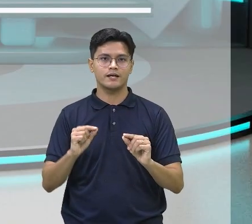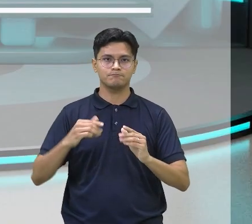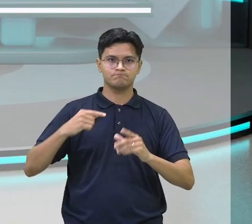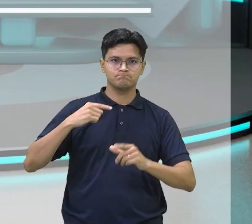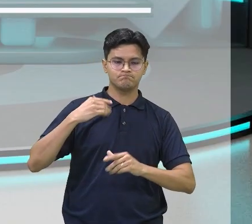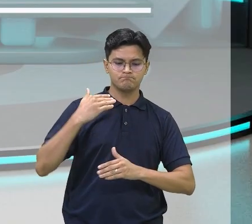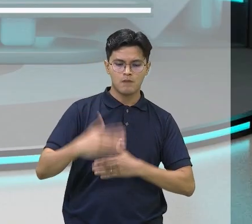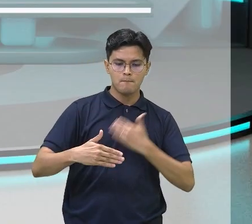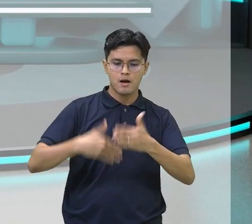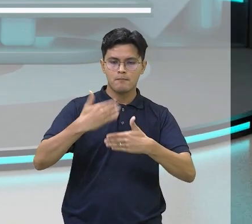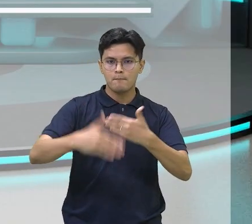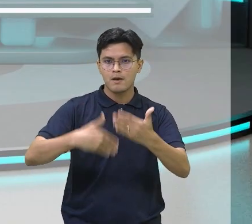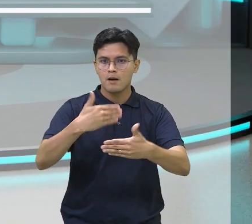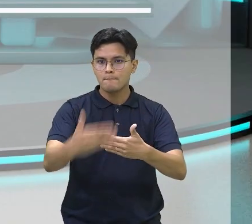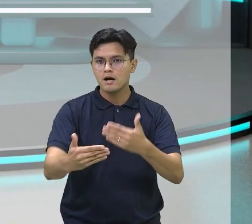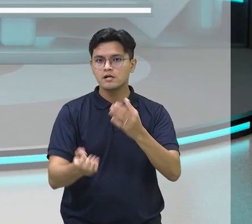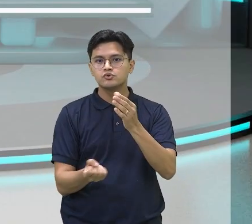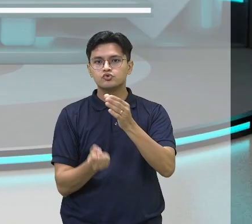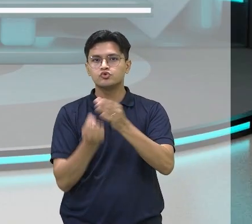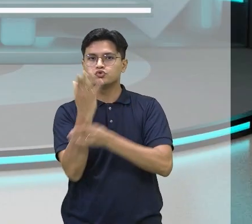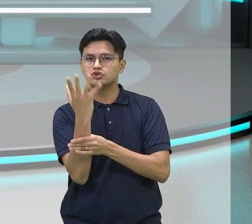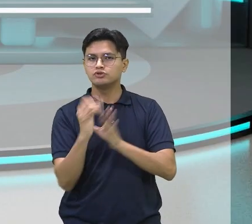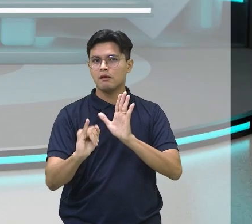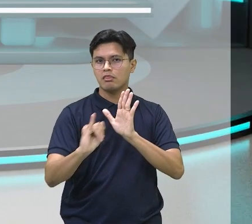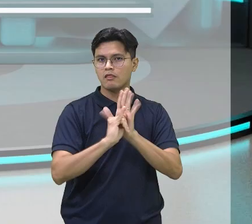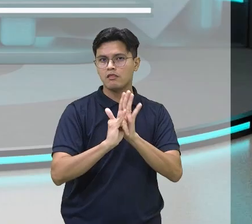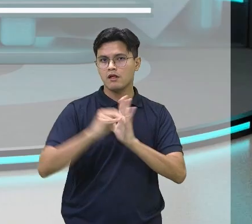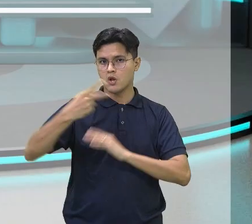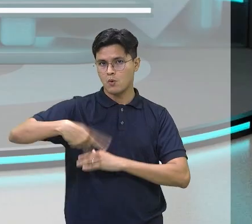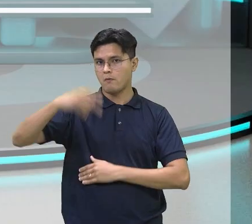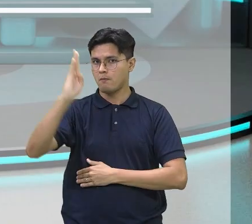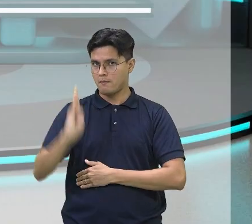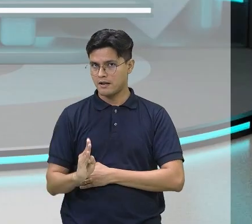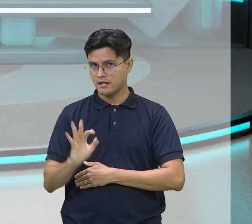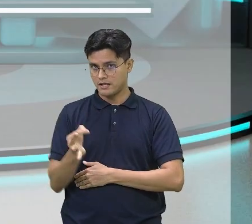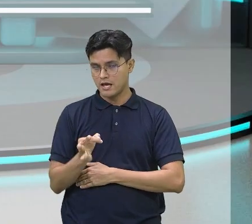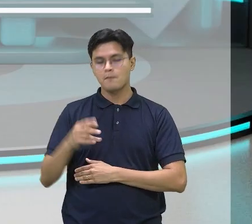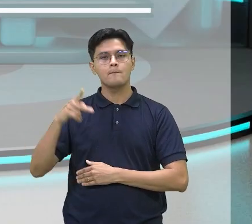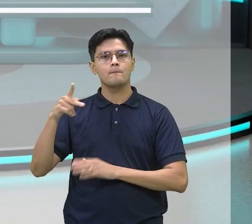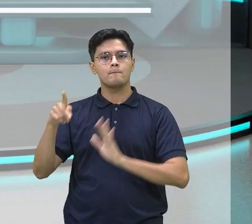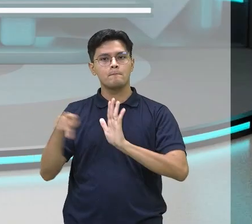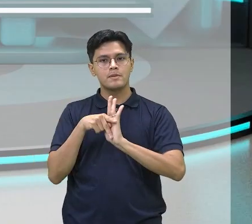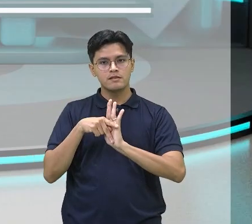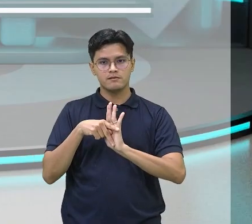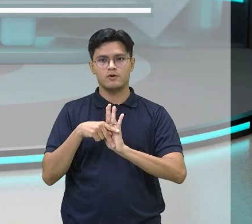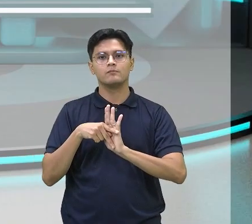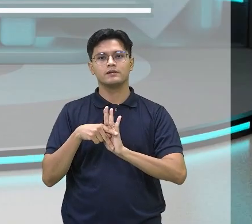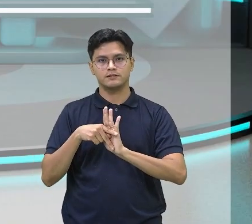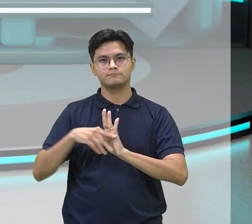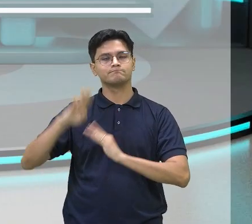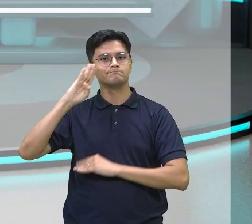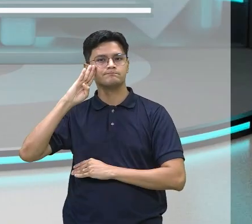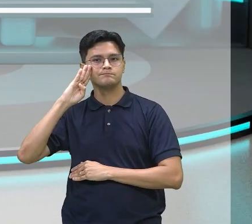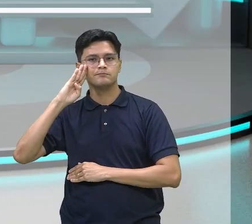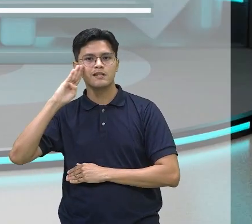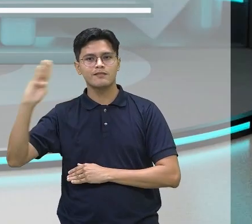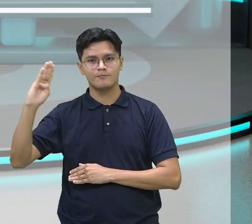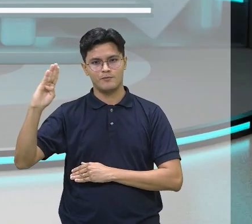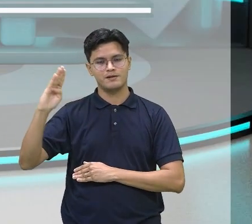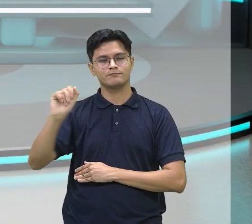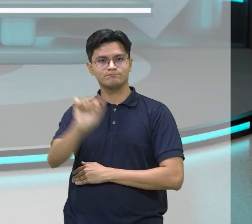nossa identidade de todas as formas, principalmente literária, porque como a gente conversou, a gente sabe